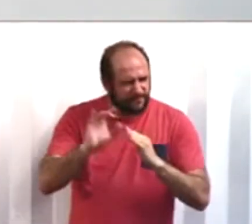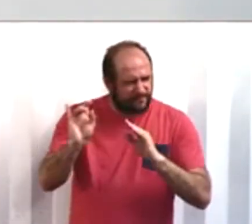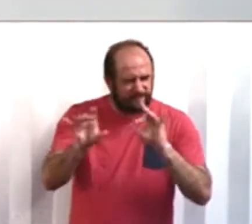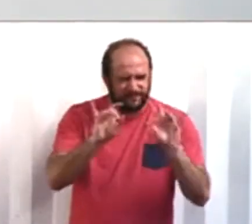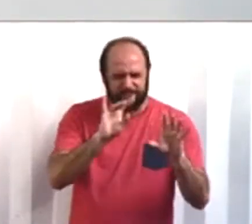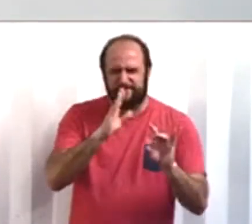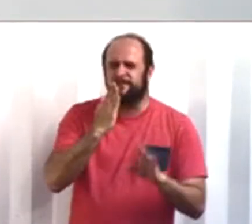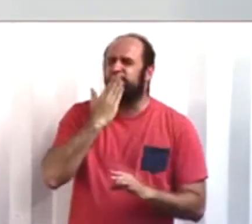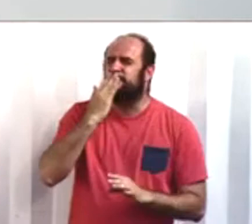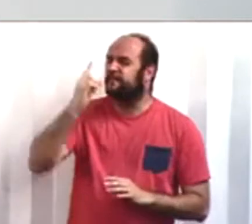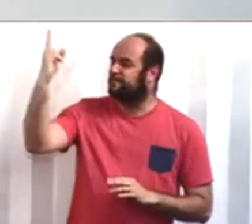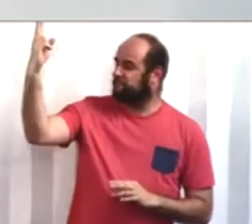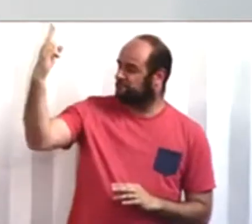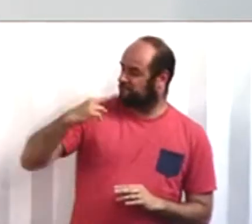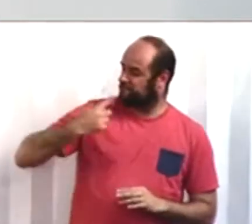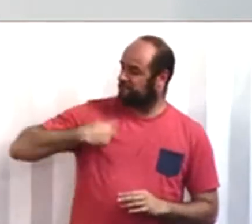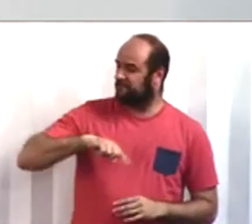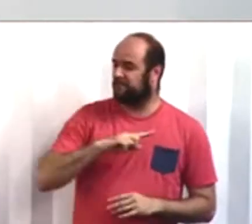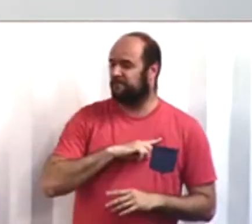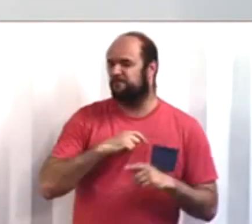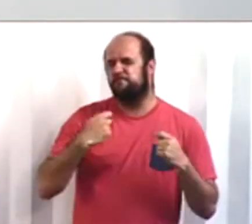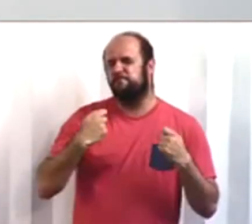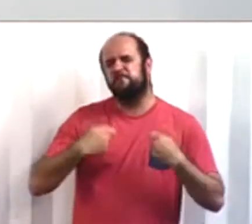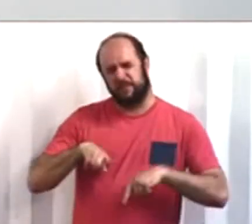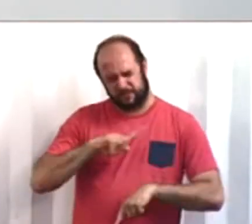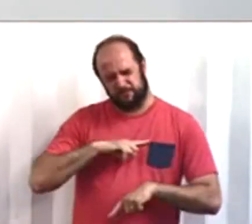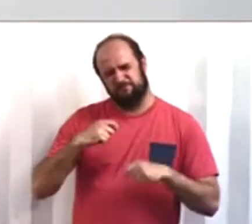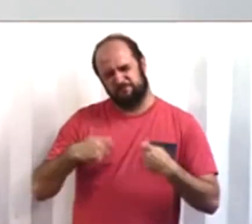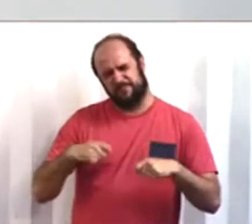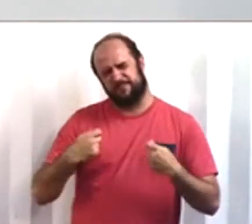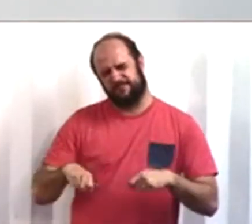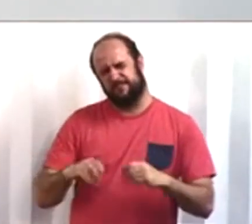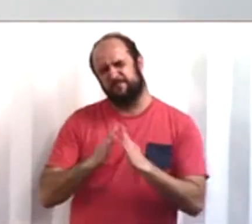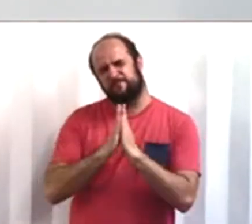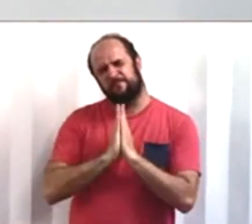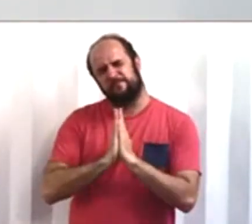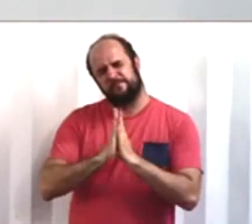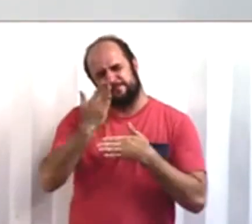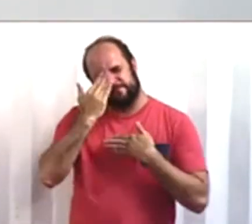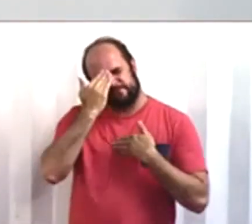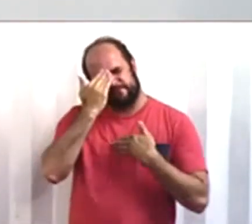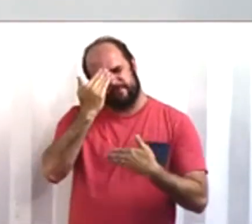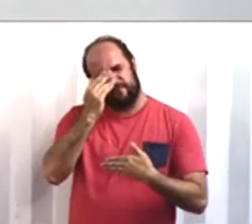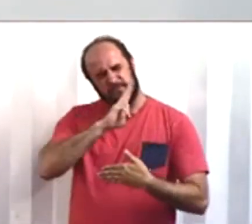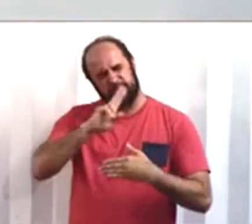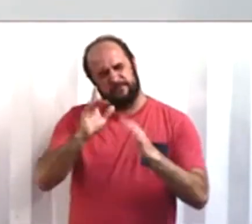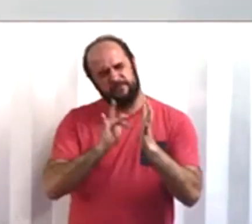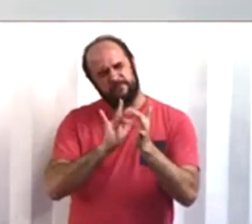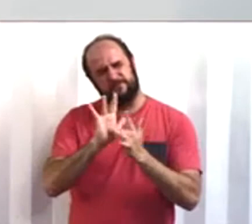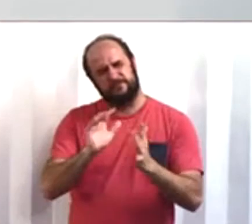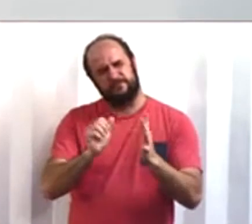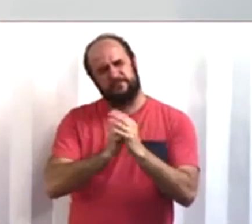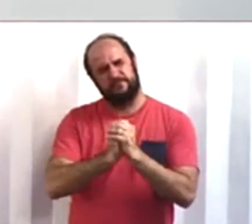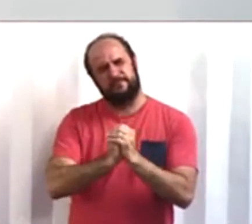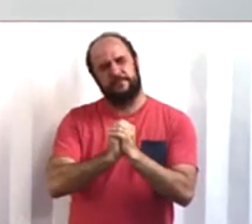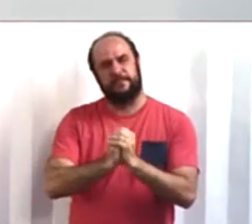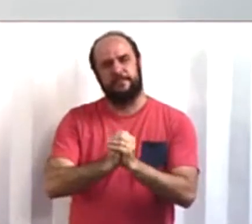Olha por nós, porque nós precisamos de Ti, Senhor. Assim nós oramos, agradecidos, em nome de Jesus.